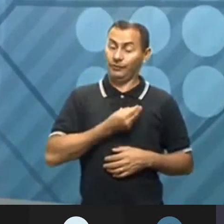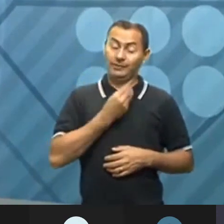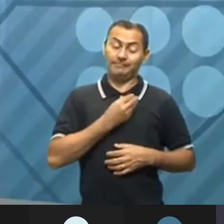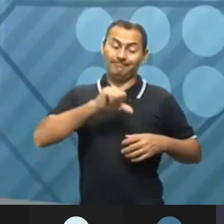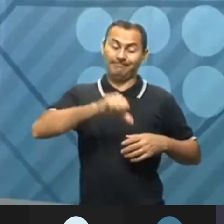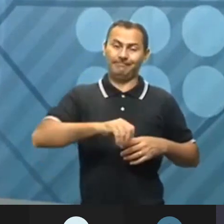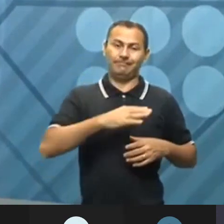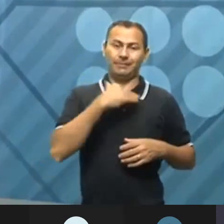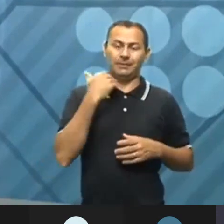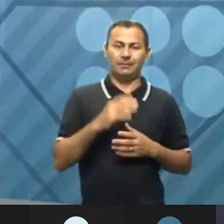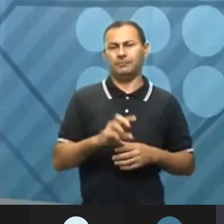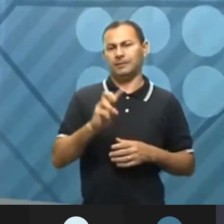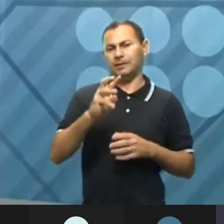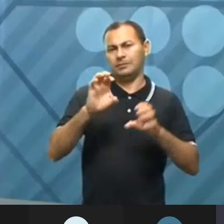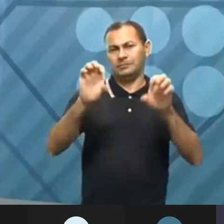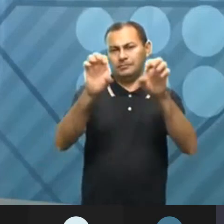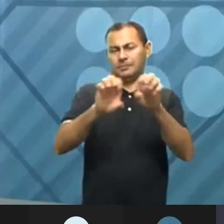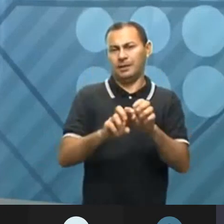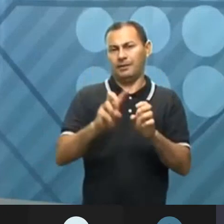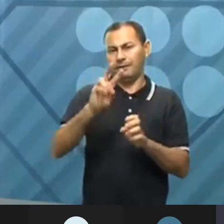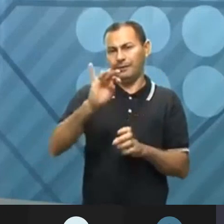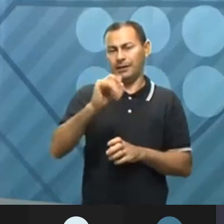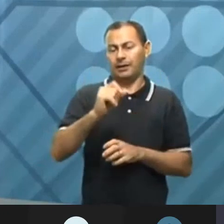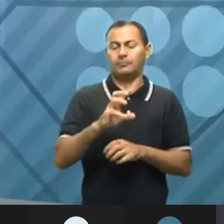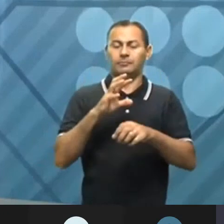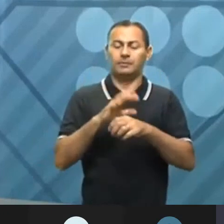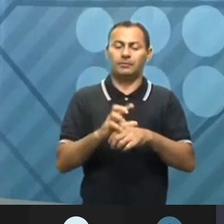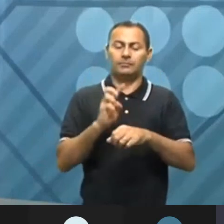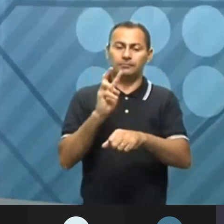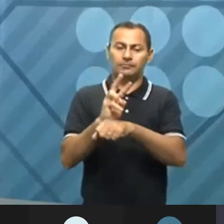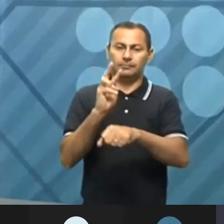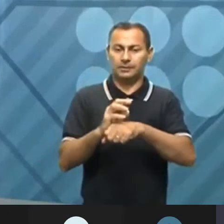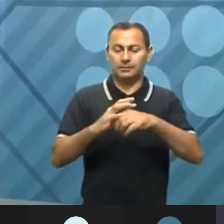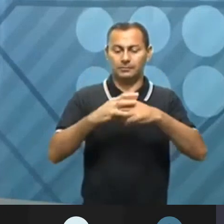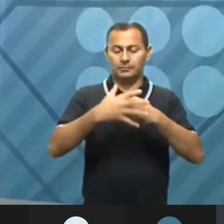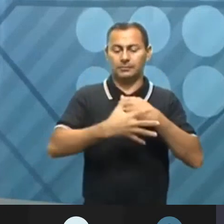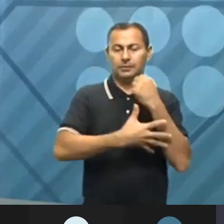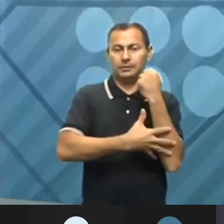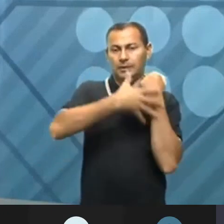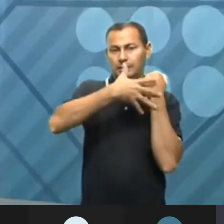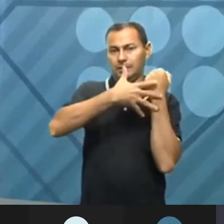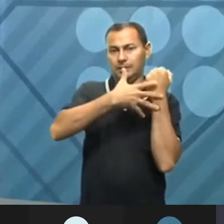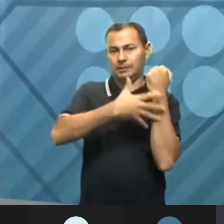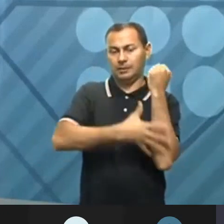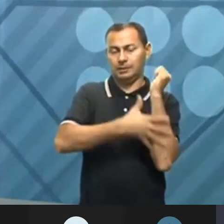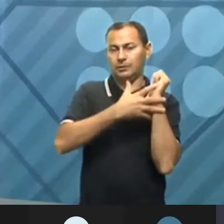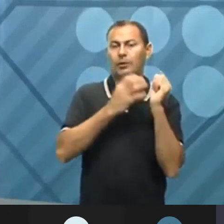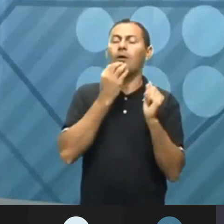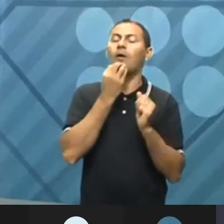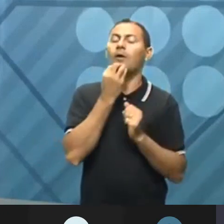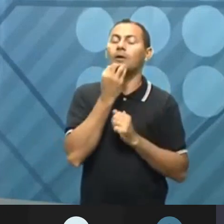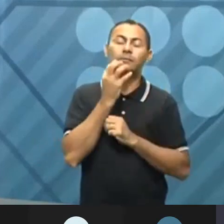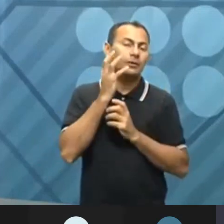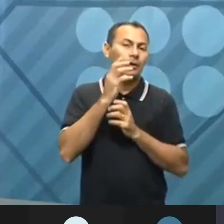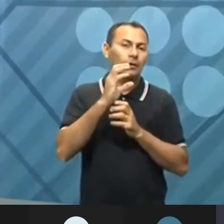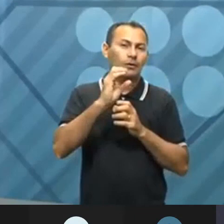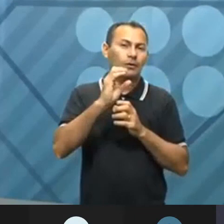geralmente, as estruturas vitais, elas estão protegidas por tecido ósseo, né? Foi quando eu falei do crânio, falei do encéfalo protegido